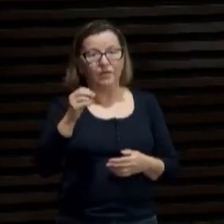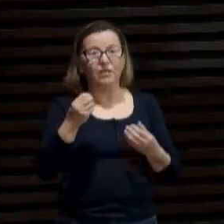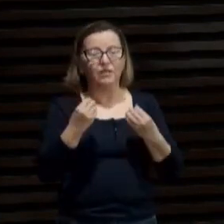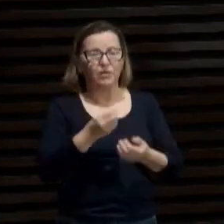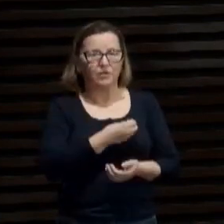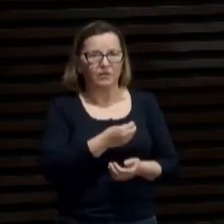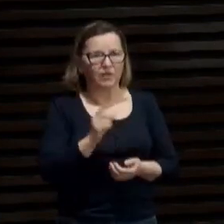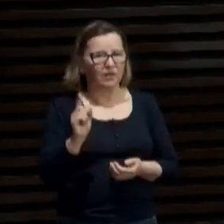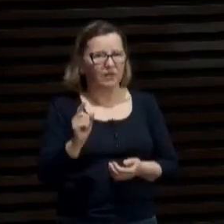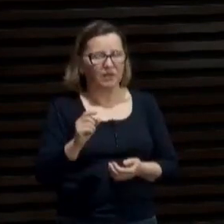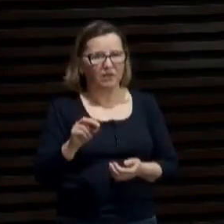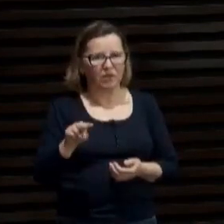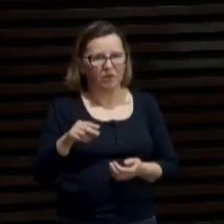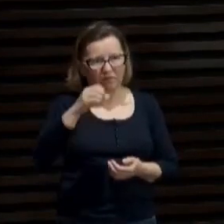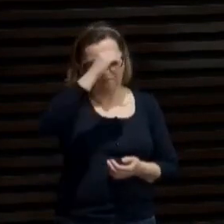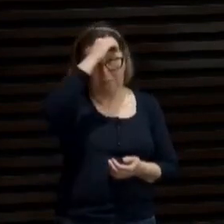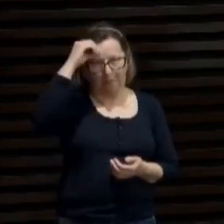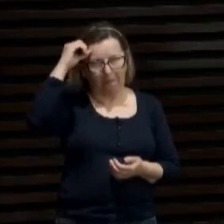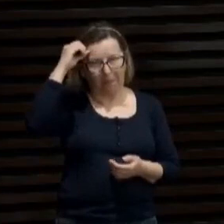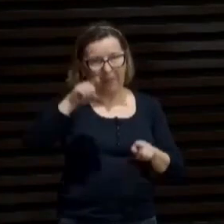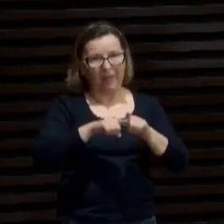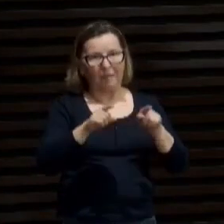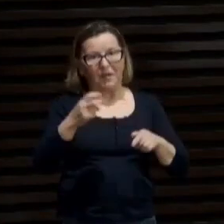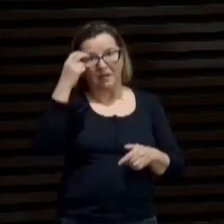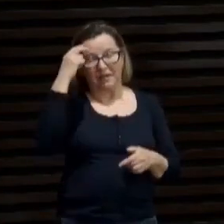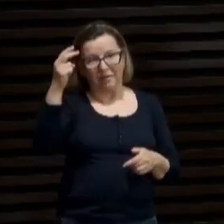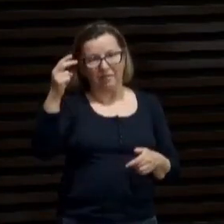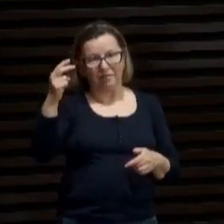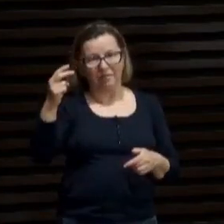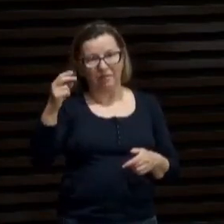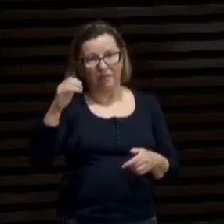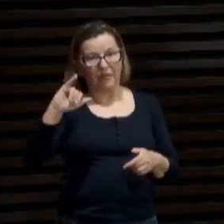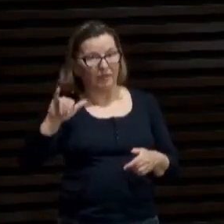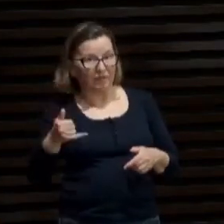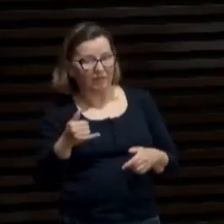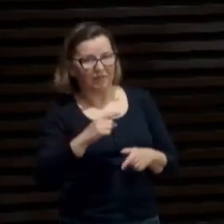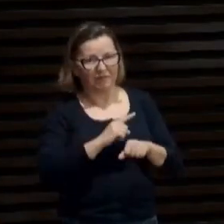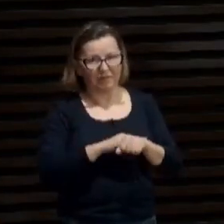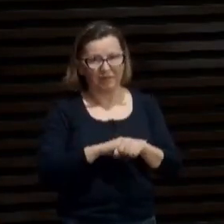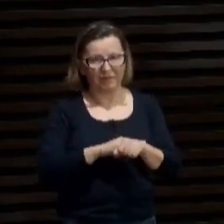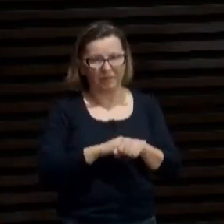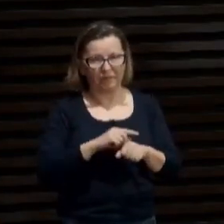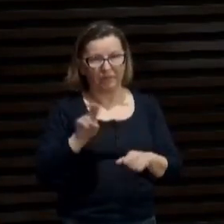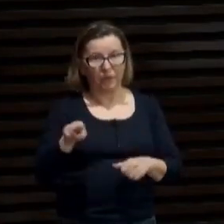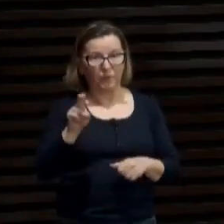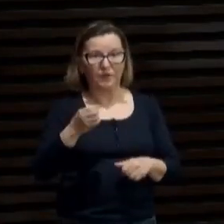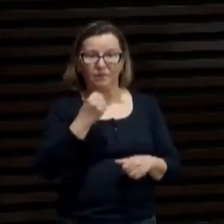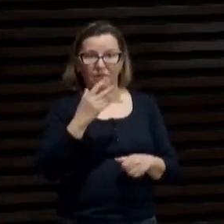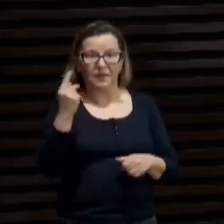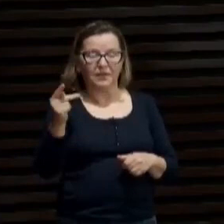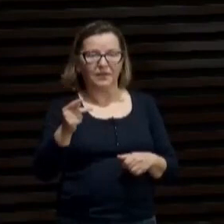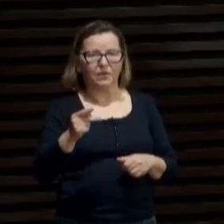tolos, e sim como sábios, remindo o tempo, usando bem o seu tempo. Por